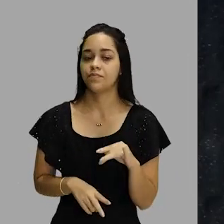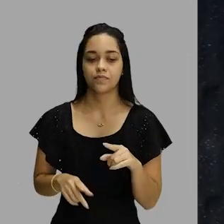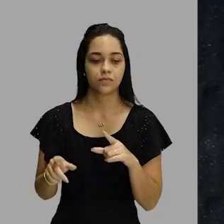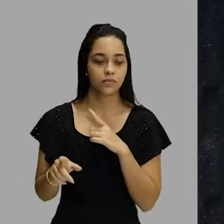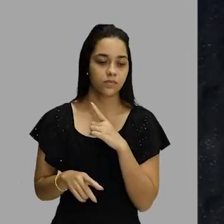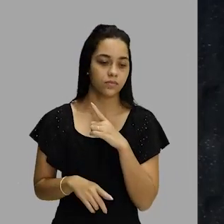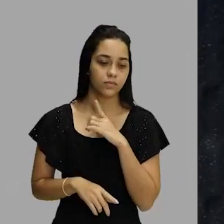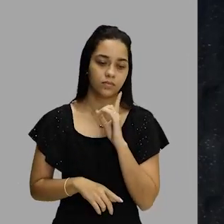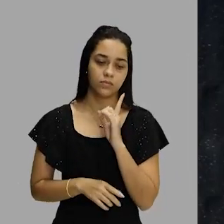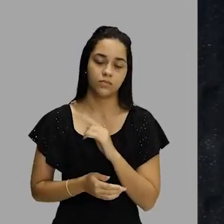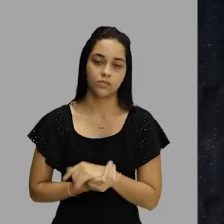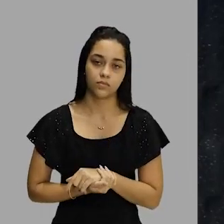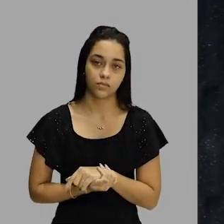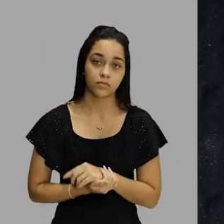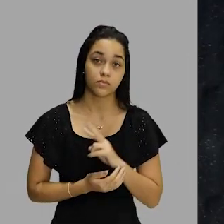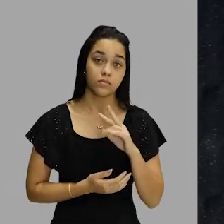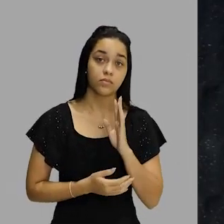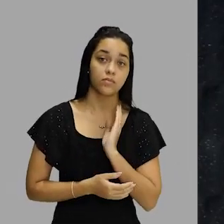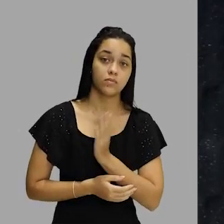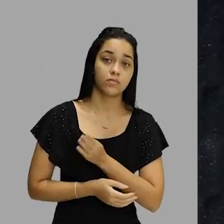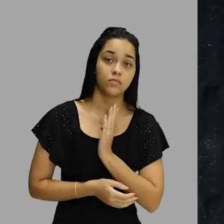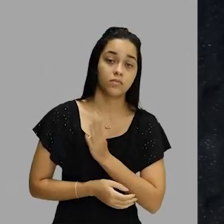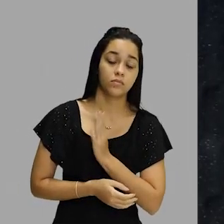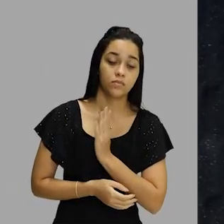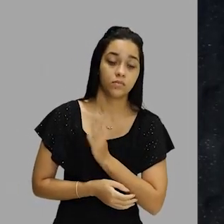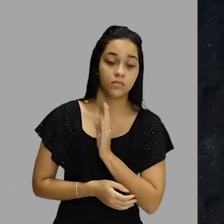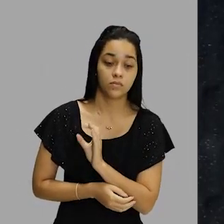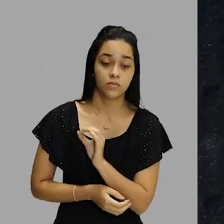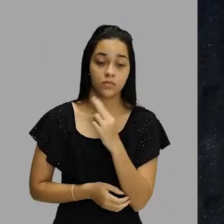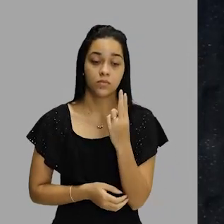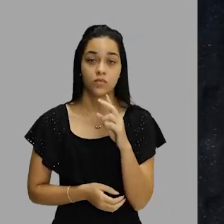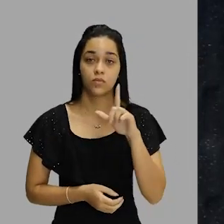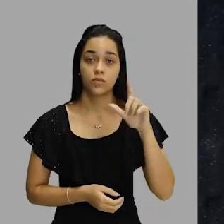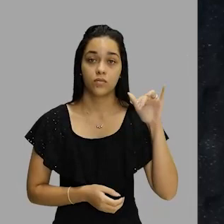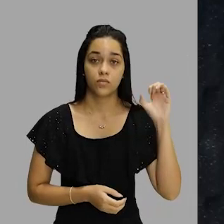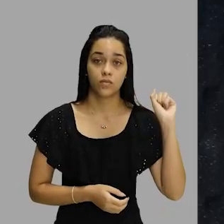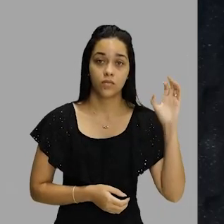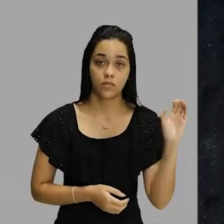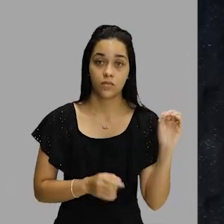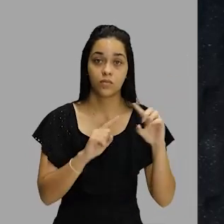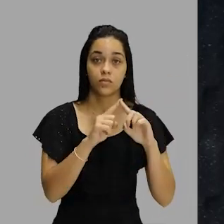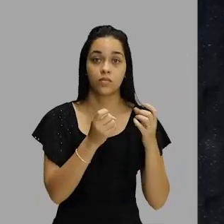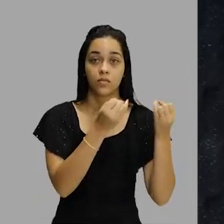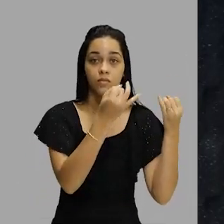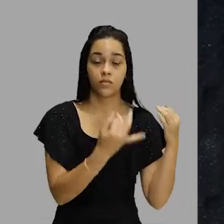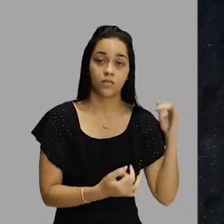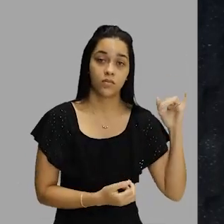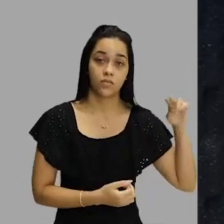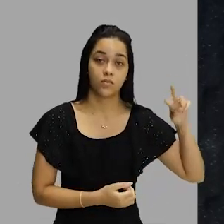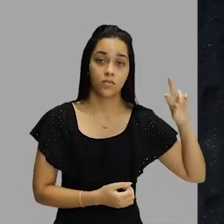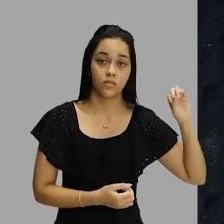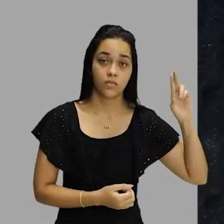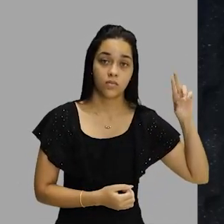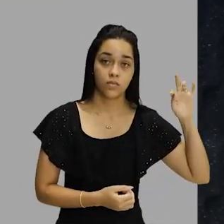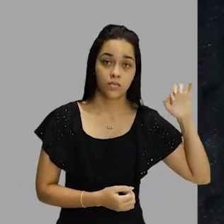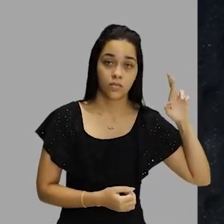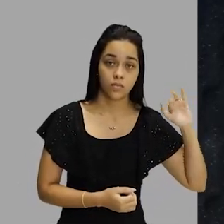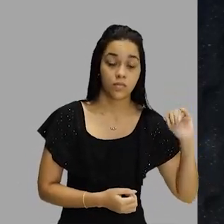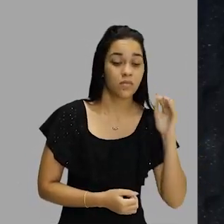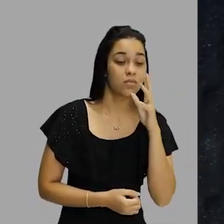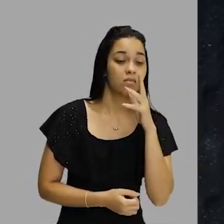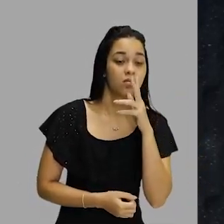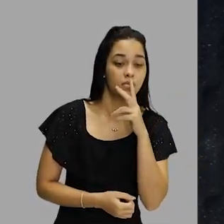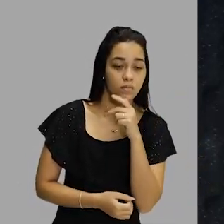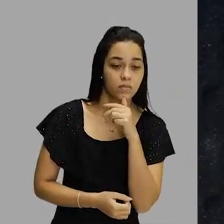músculo esquelético, vai ser cardíaco ou o liso. Mas ele diz que é involuntária e lenta,